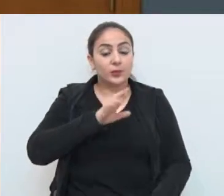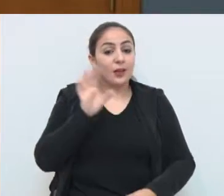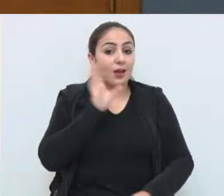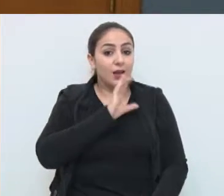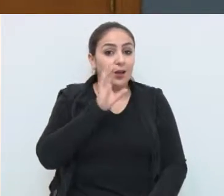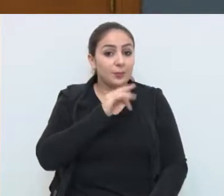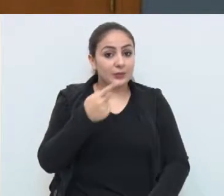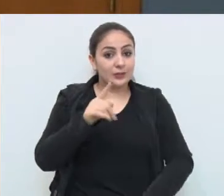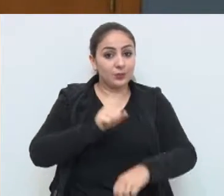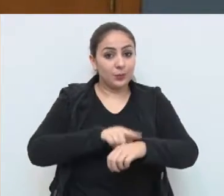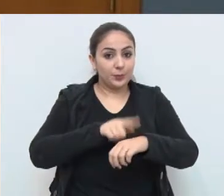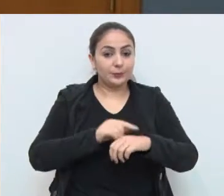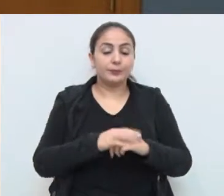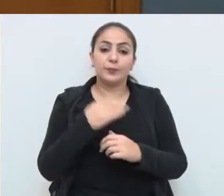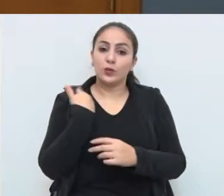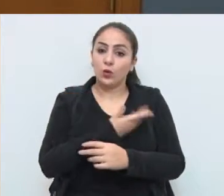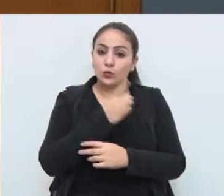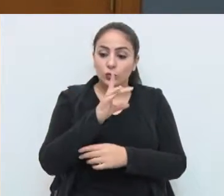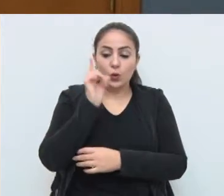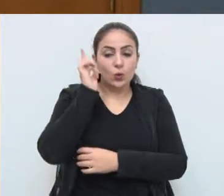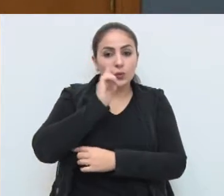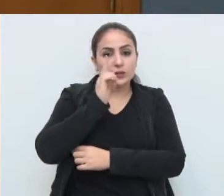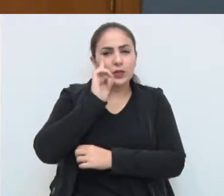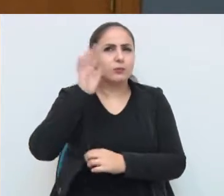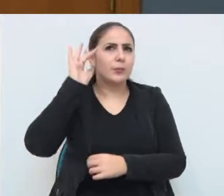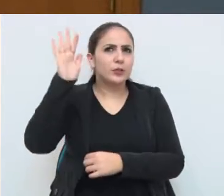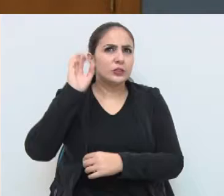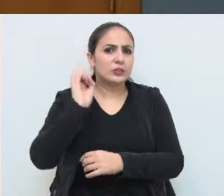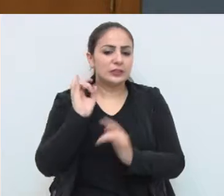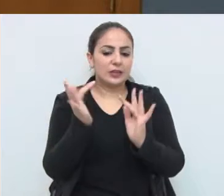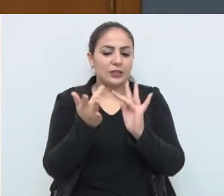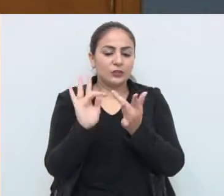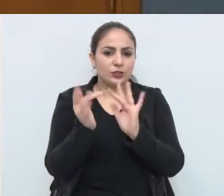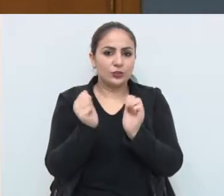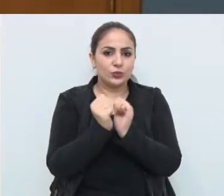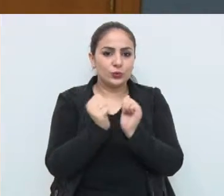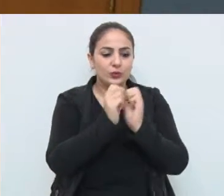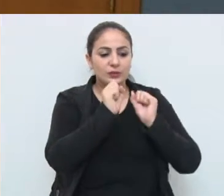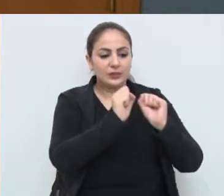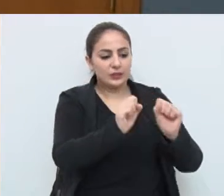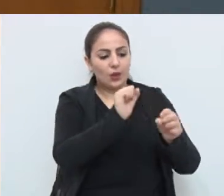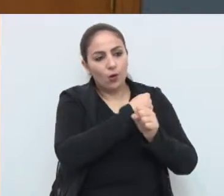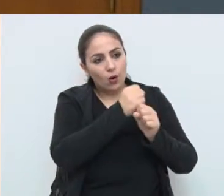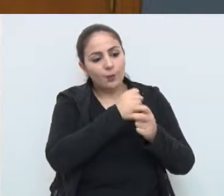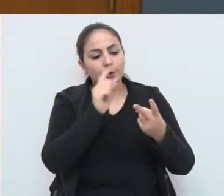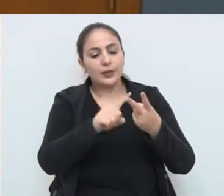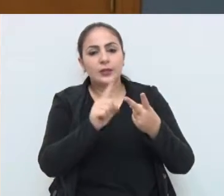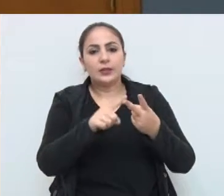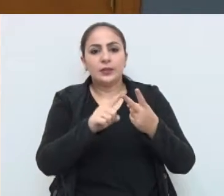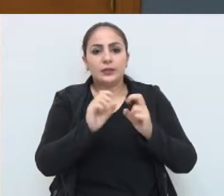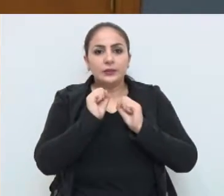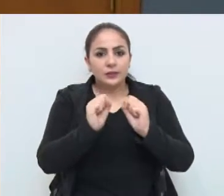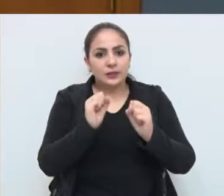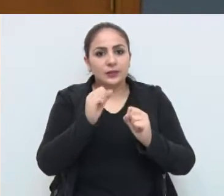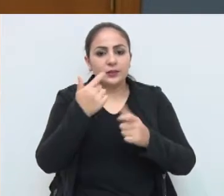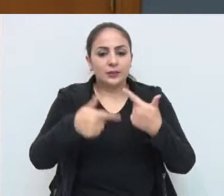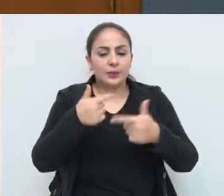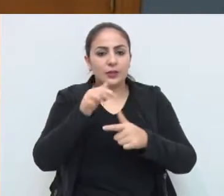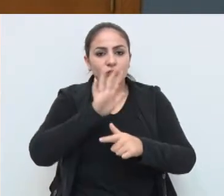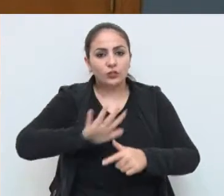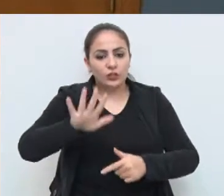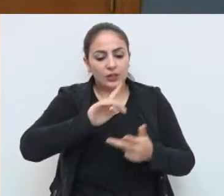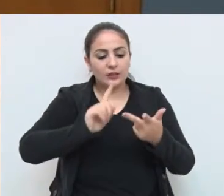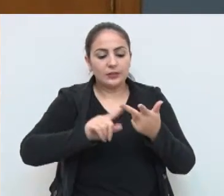rápida nessas situações. Nós só vamos conseguir imaginar que há uma articulação entre as secretarias de obra, serviços gerais,